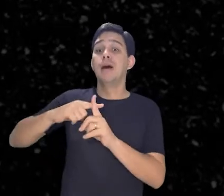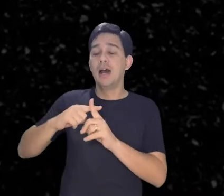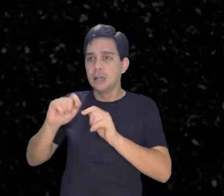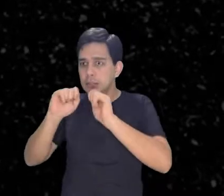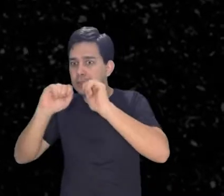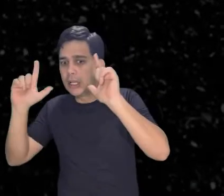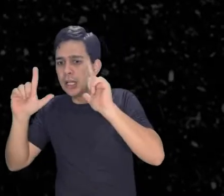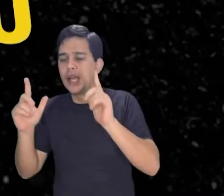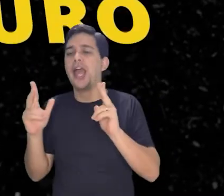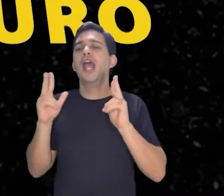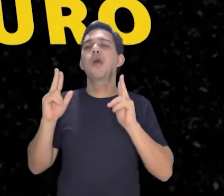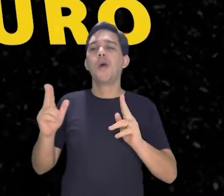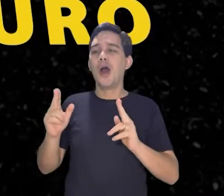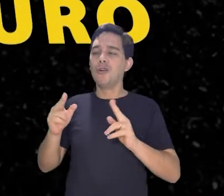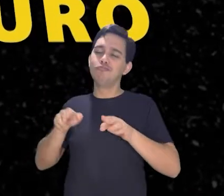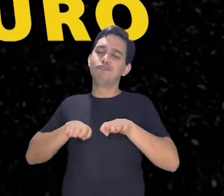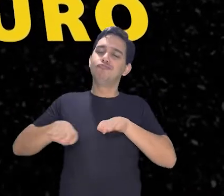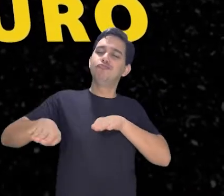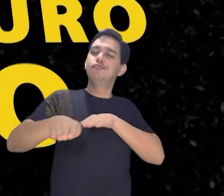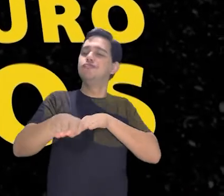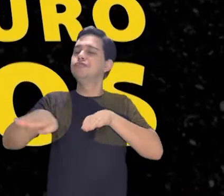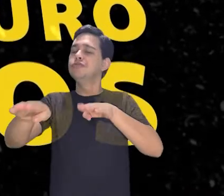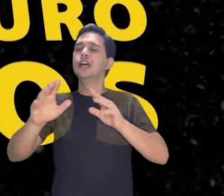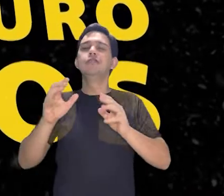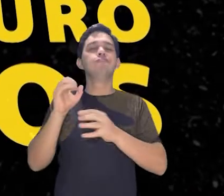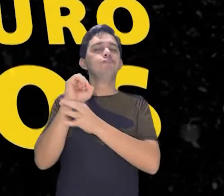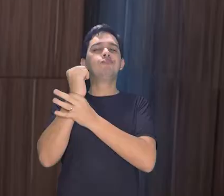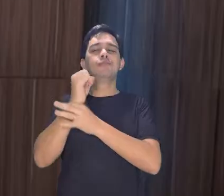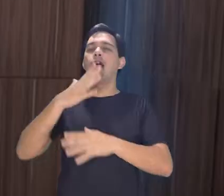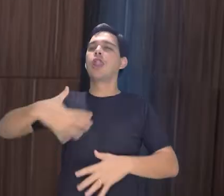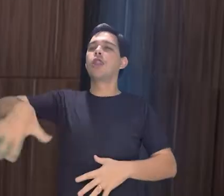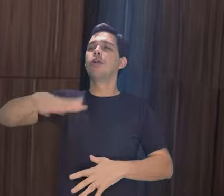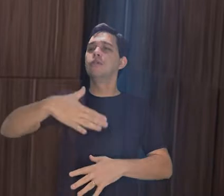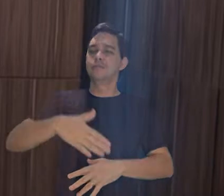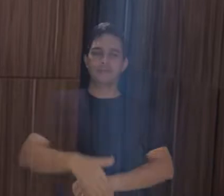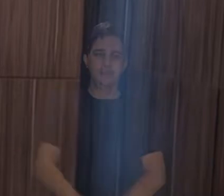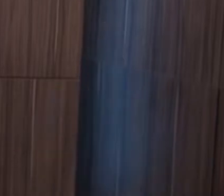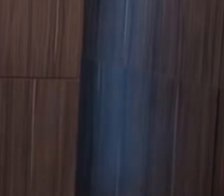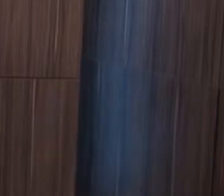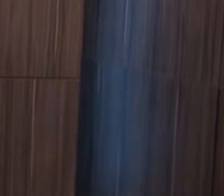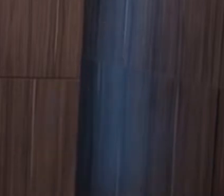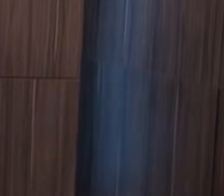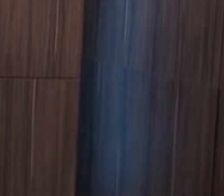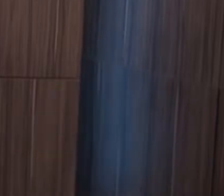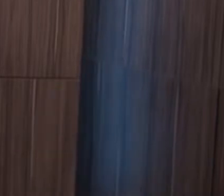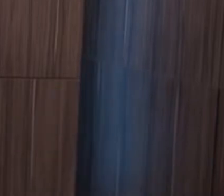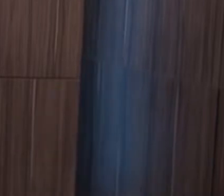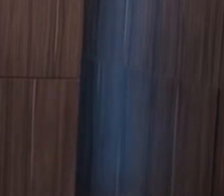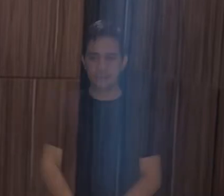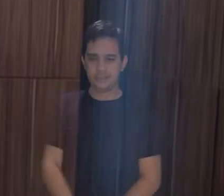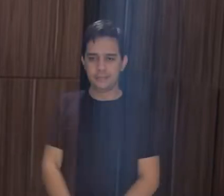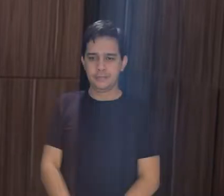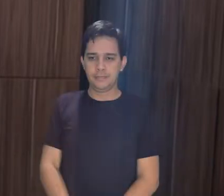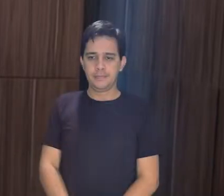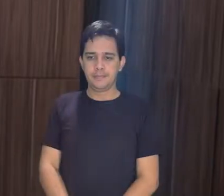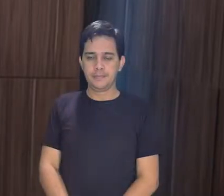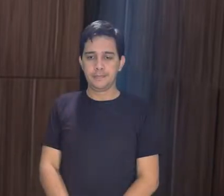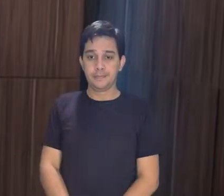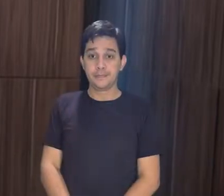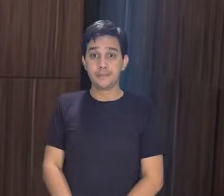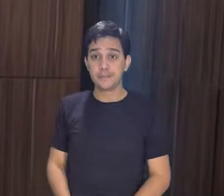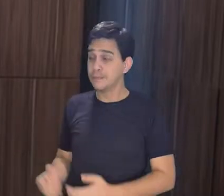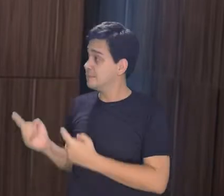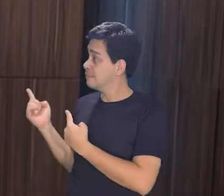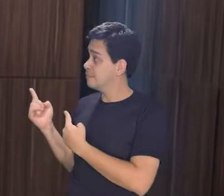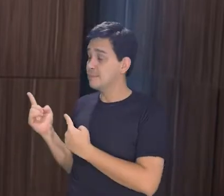é igual a um trânsito seguro para todos. O quadro Juridiquês explica a linguagem do direito